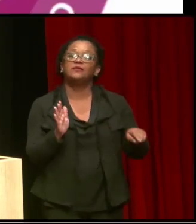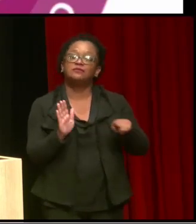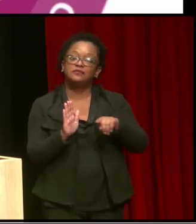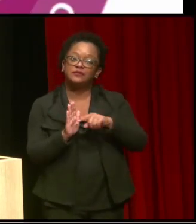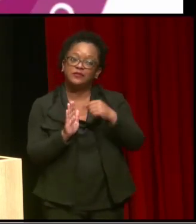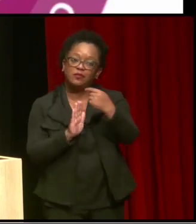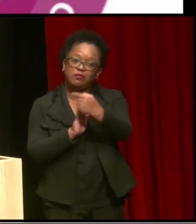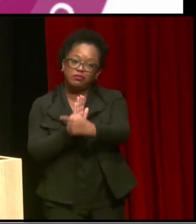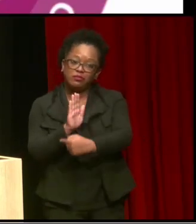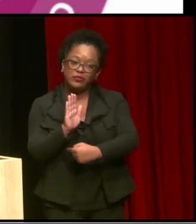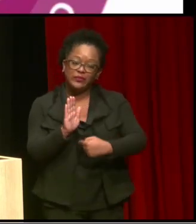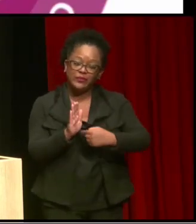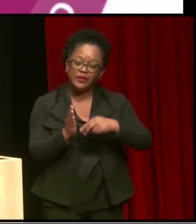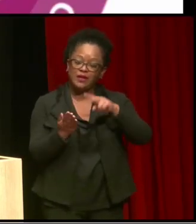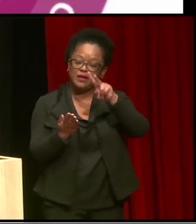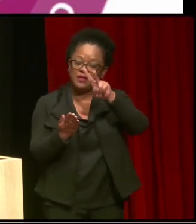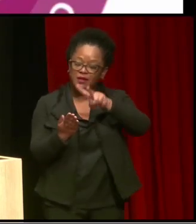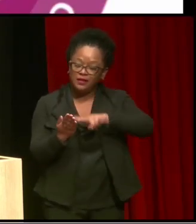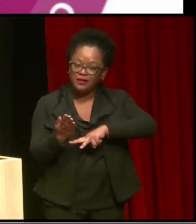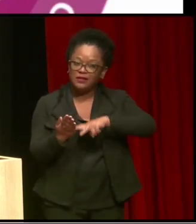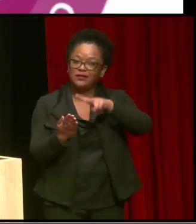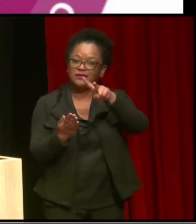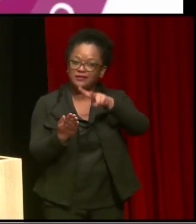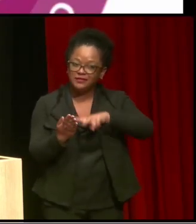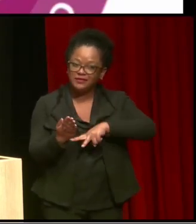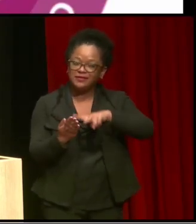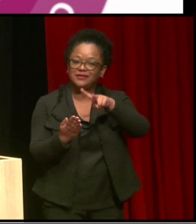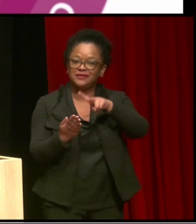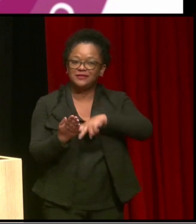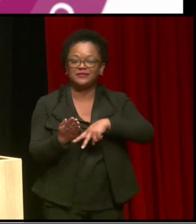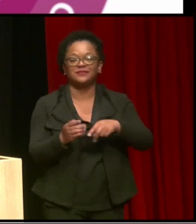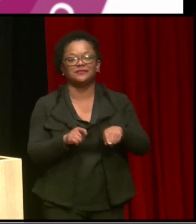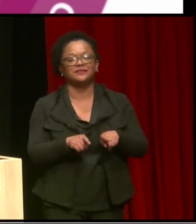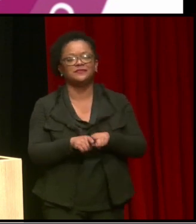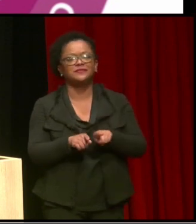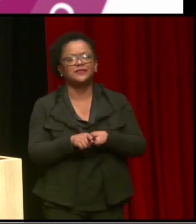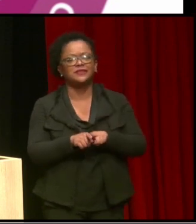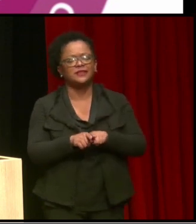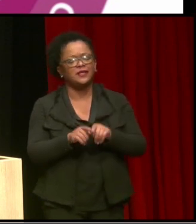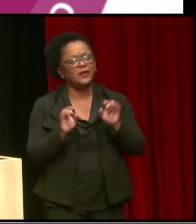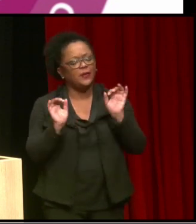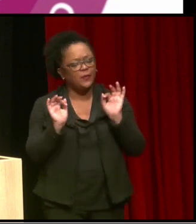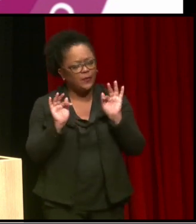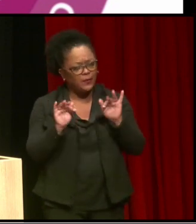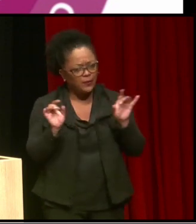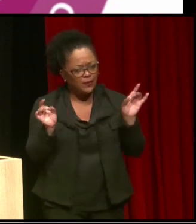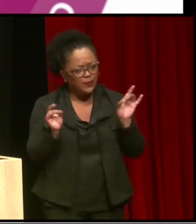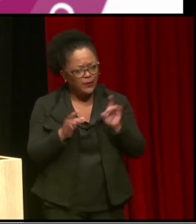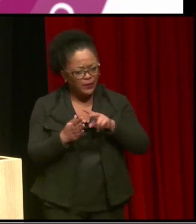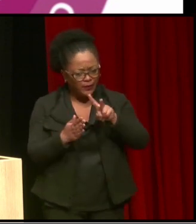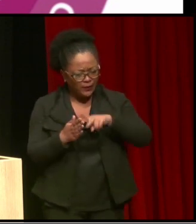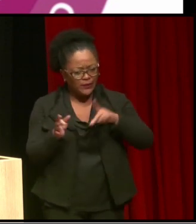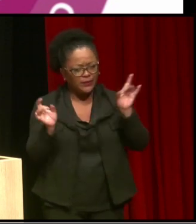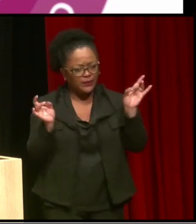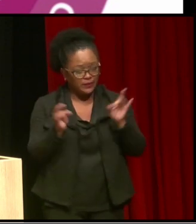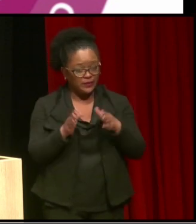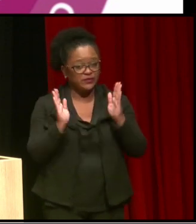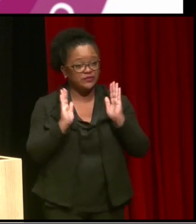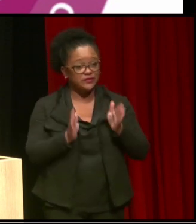da leitura, acessibilidade. Uma vez que foi feita a leitura, está pronto?